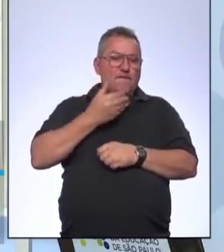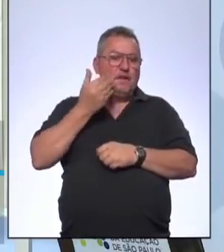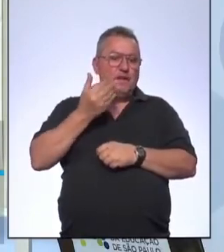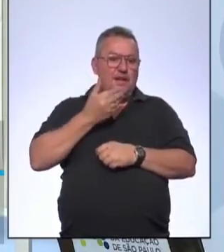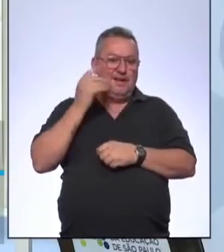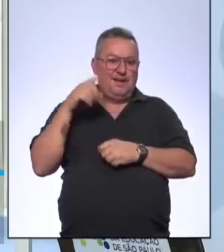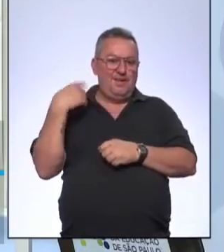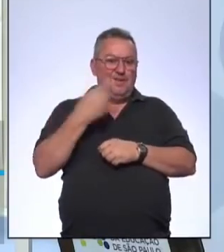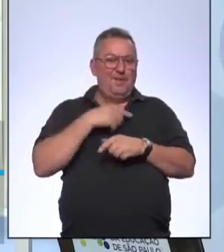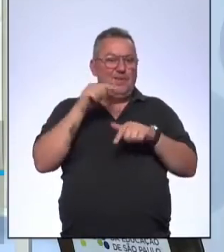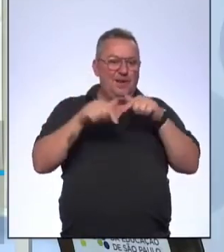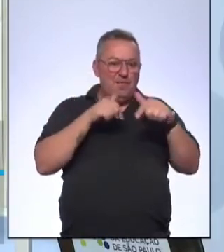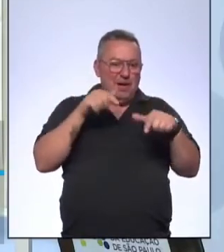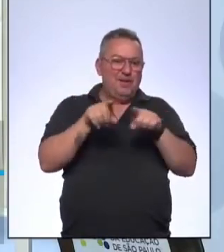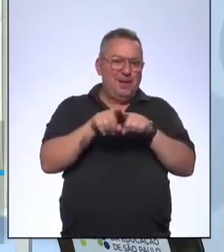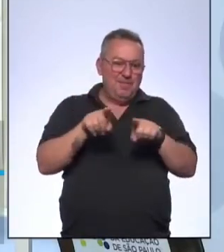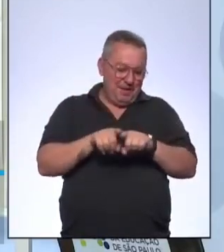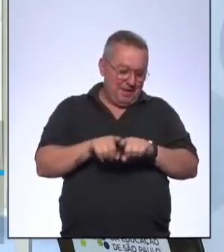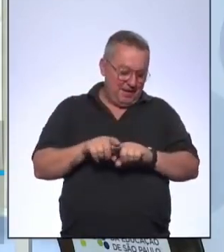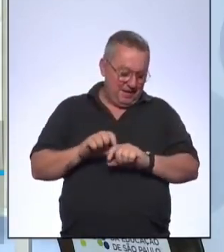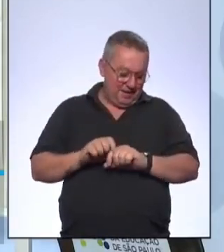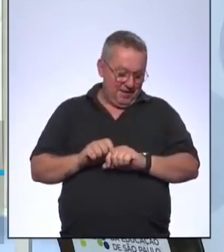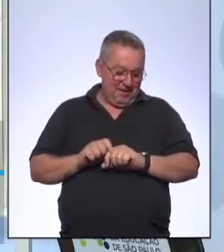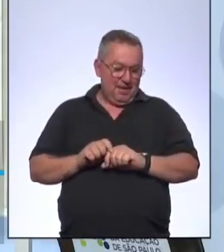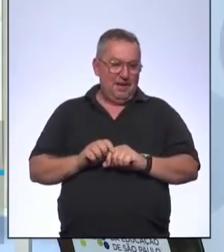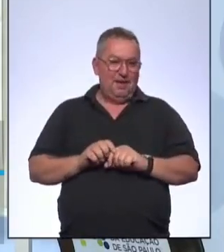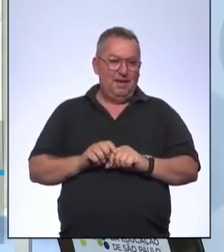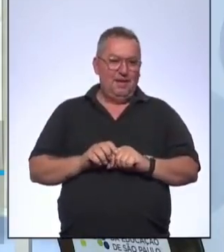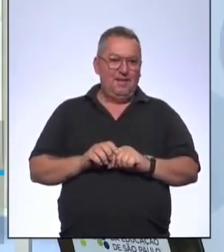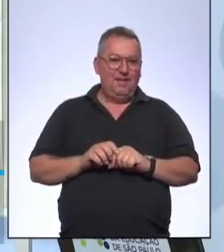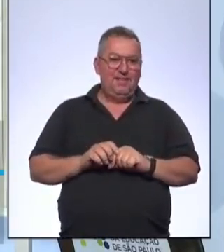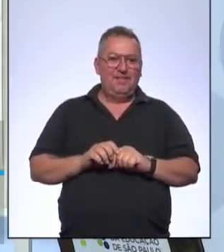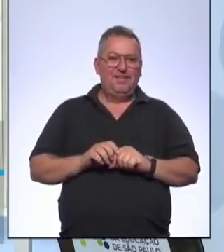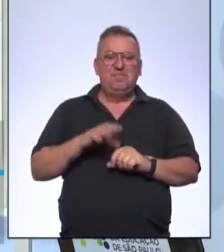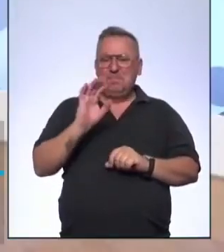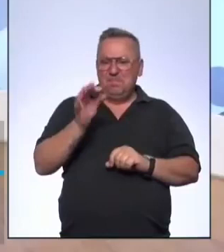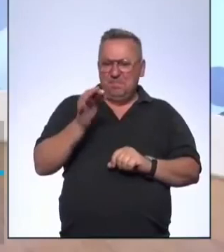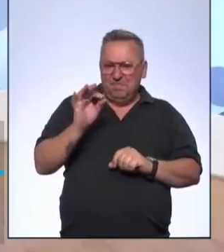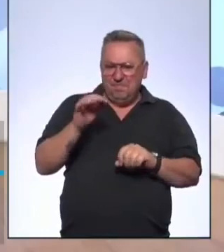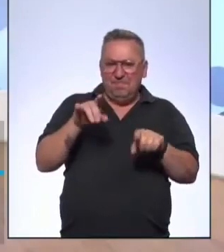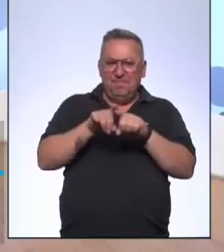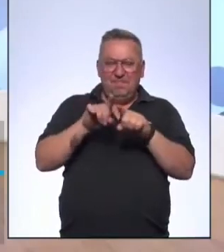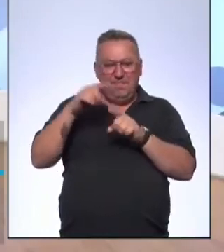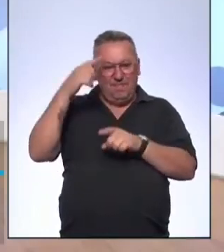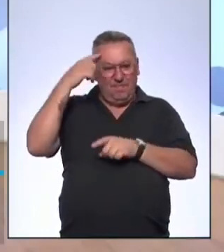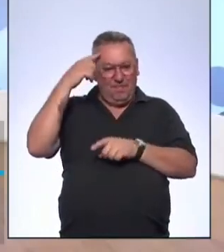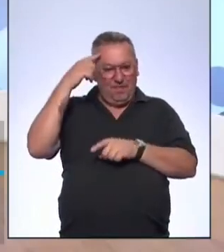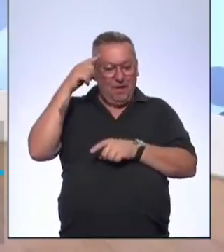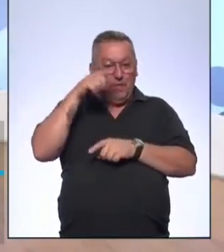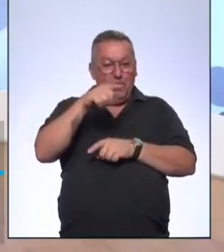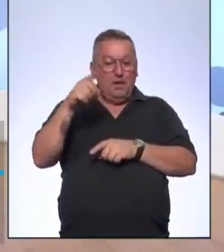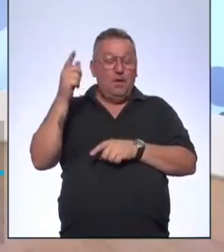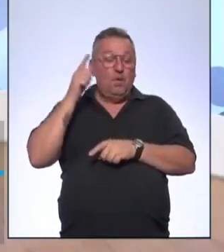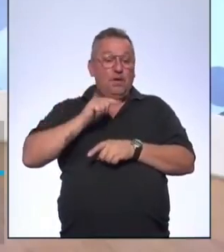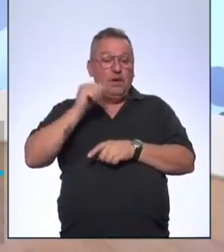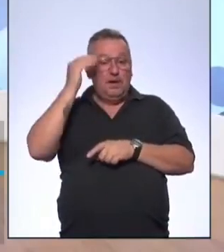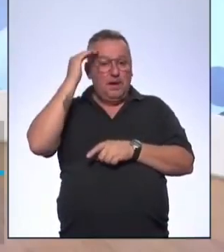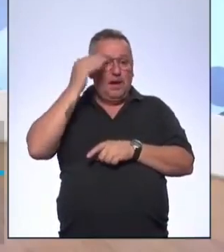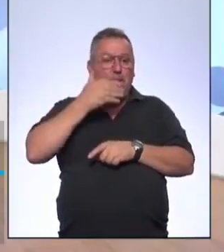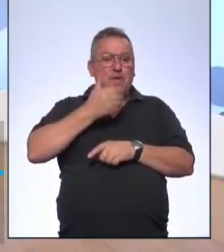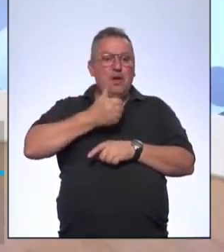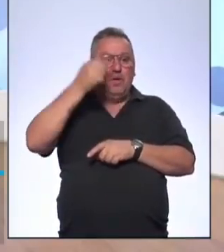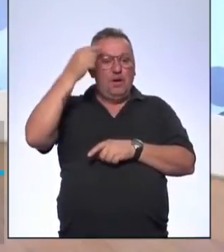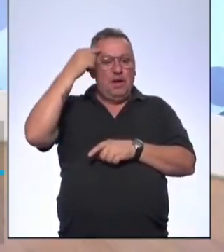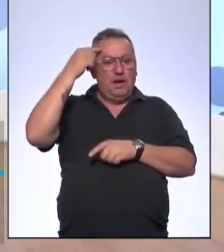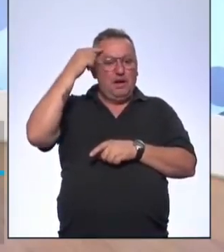o nosso lado aqui, né? A questão da conta e da multiplicação, né, Ale? Sim, e também a ideia, até para eles compreenderem melhor a